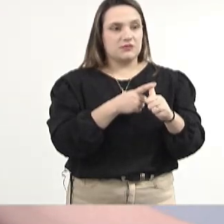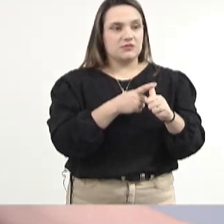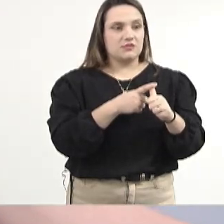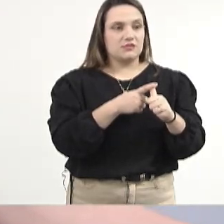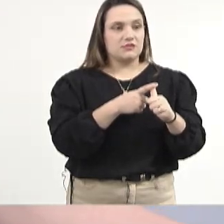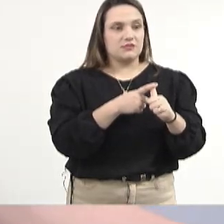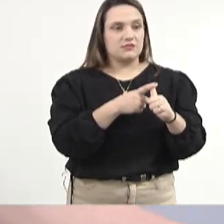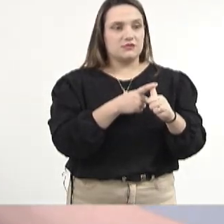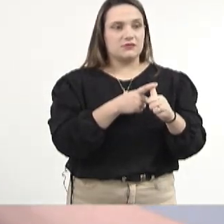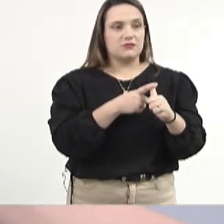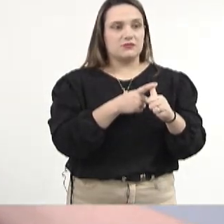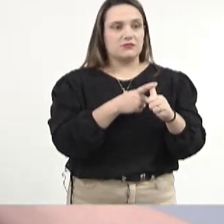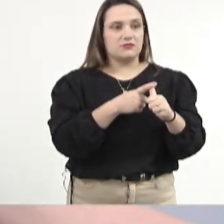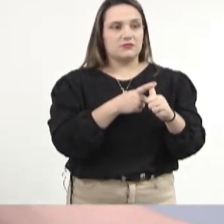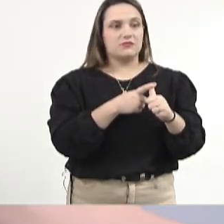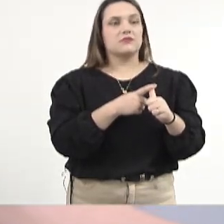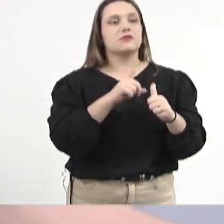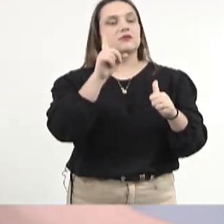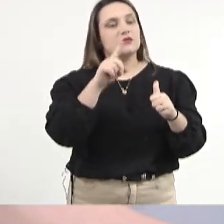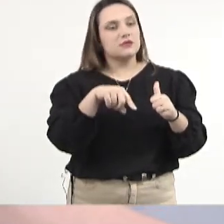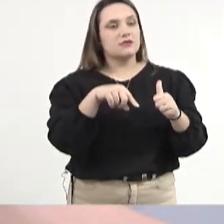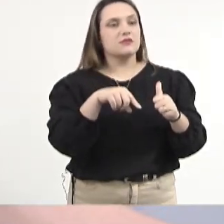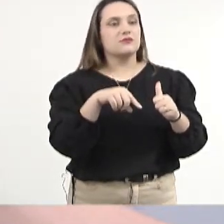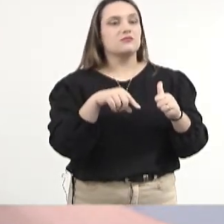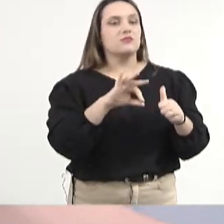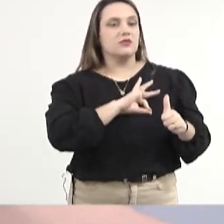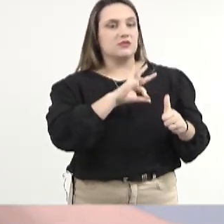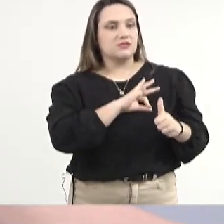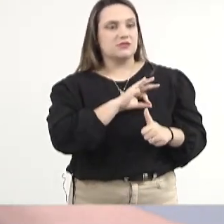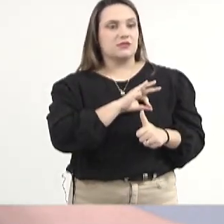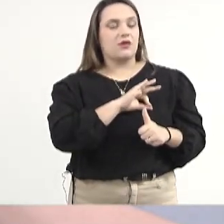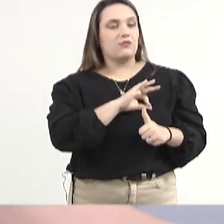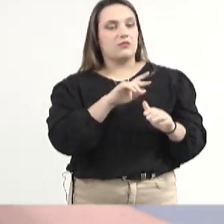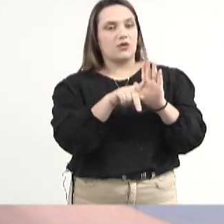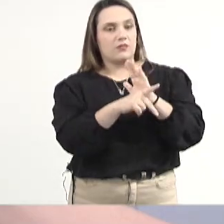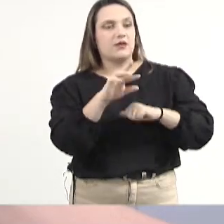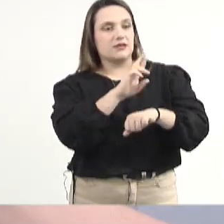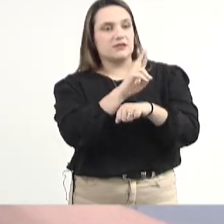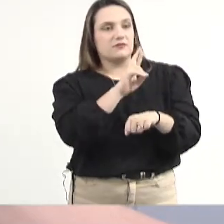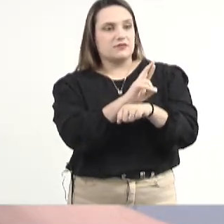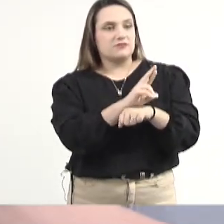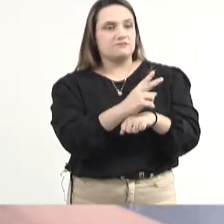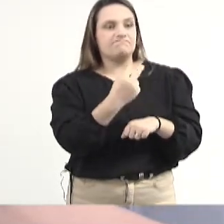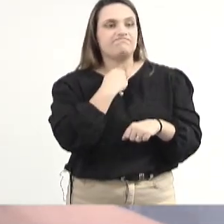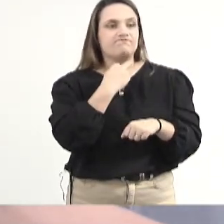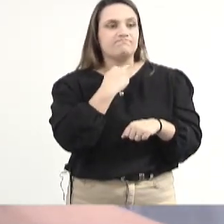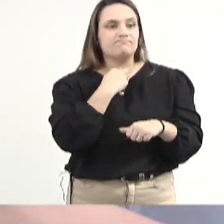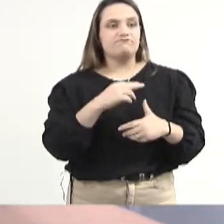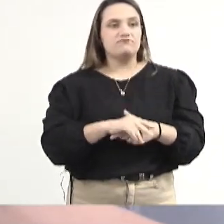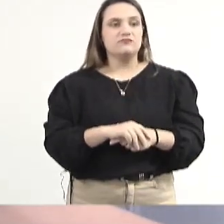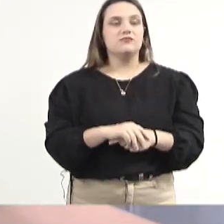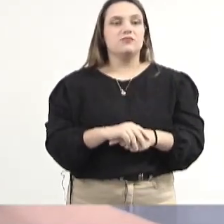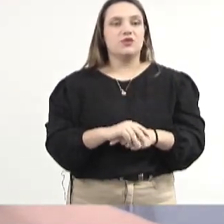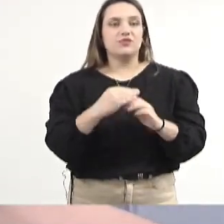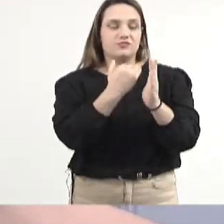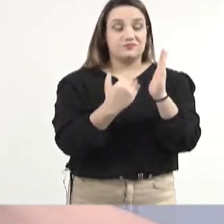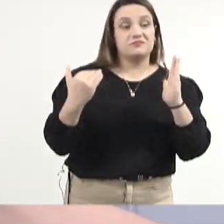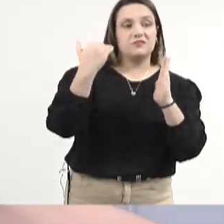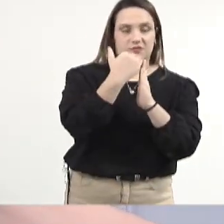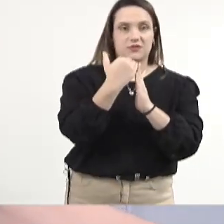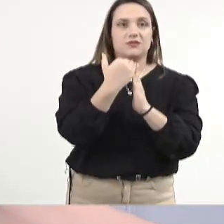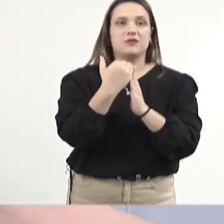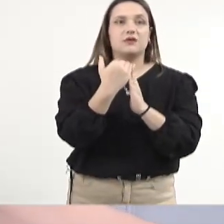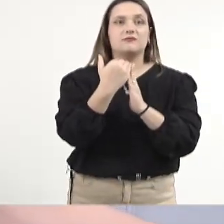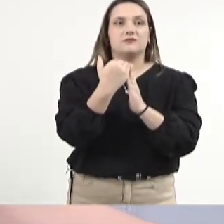anterior, um expresso que o policial da reserva não poderia ser promovido, ter essa promoção, o policial